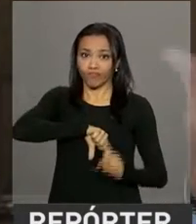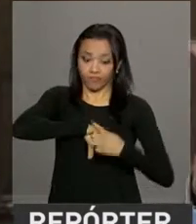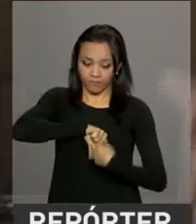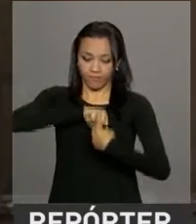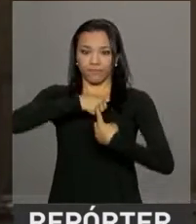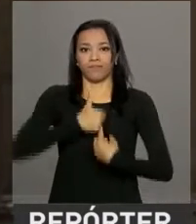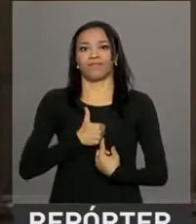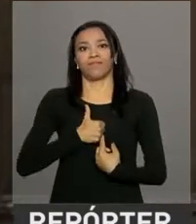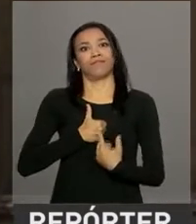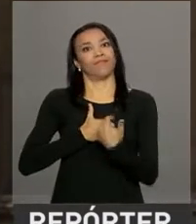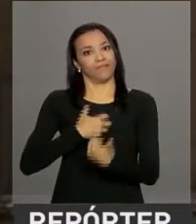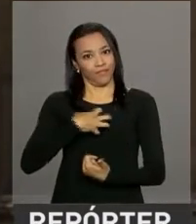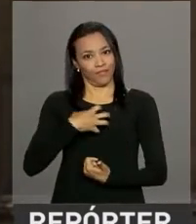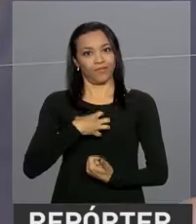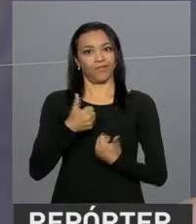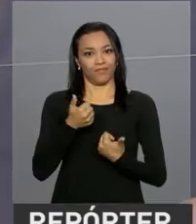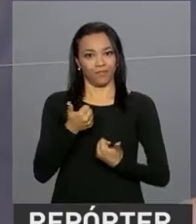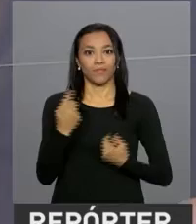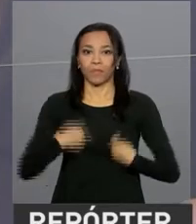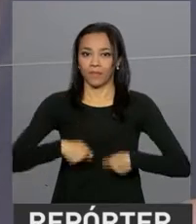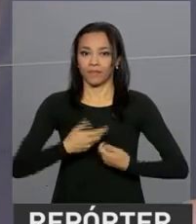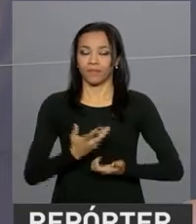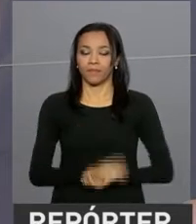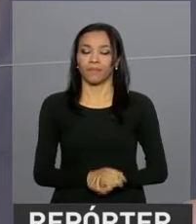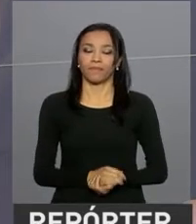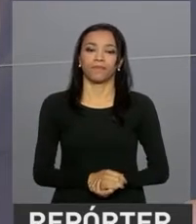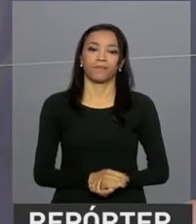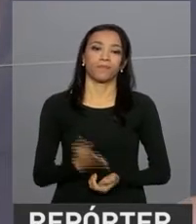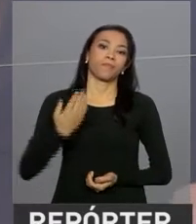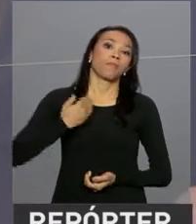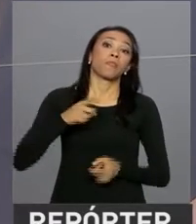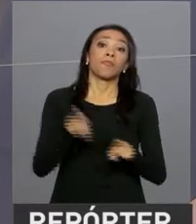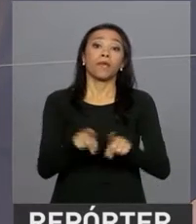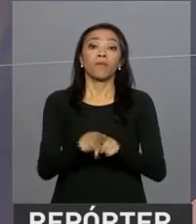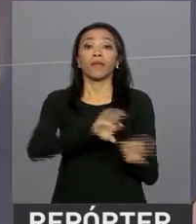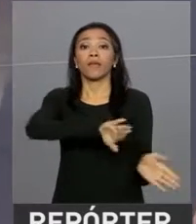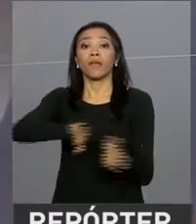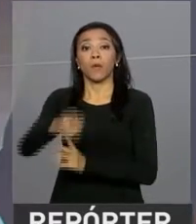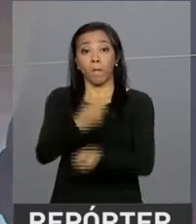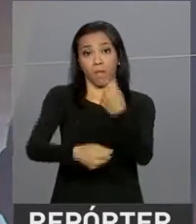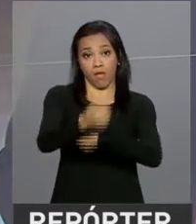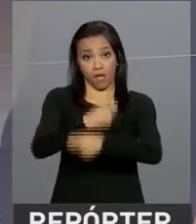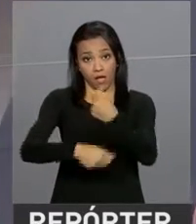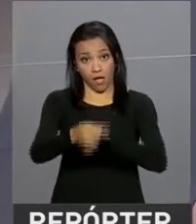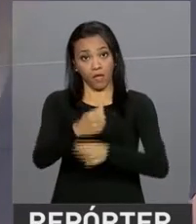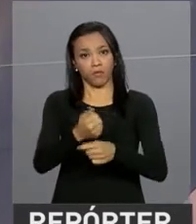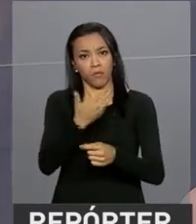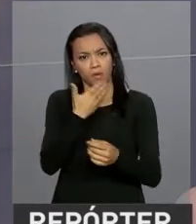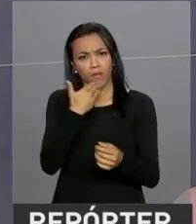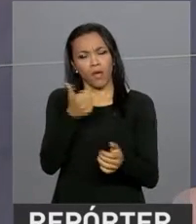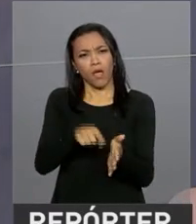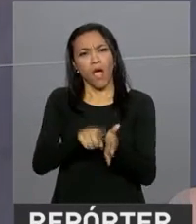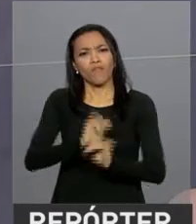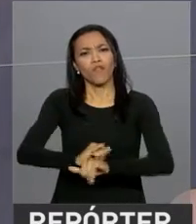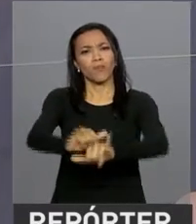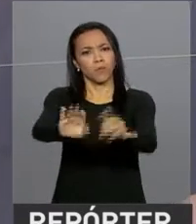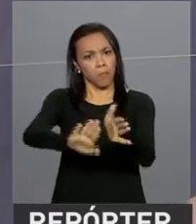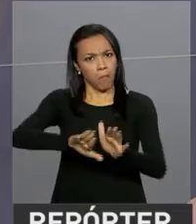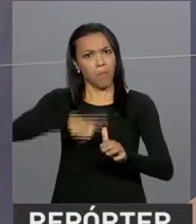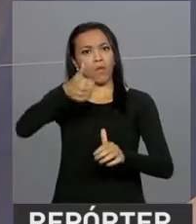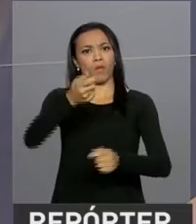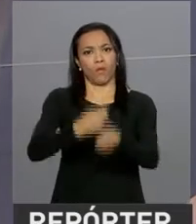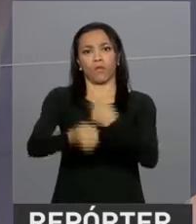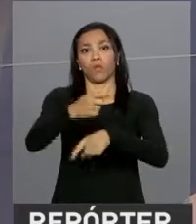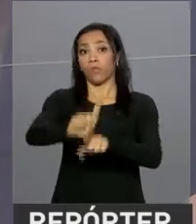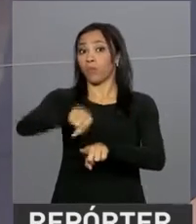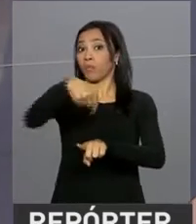bem que estamos precisando disso e o mercado financeiro melhorou a estimativa de crescimento da economia para o ano